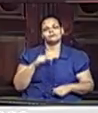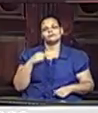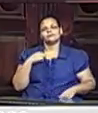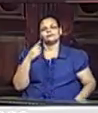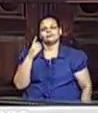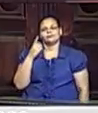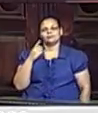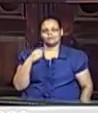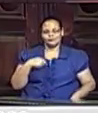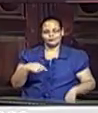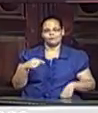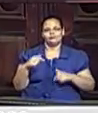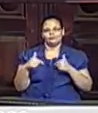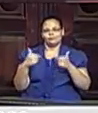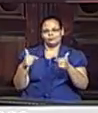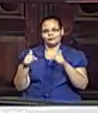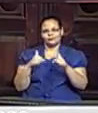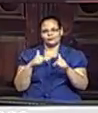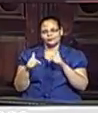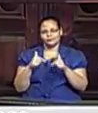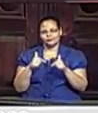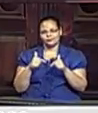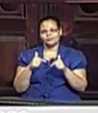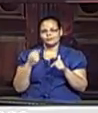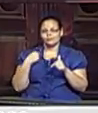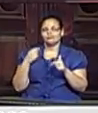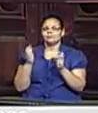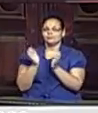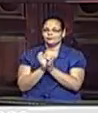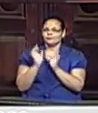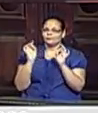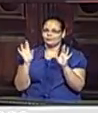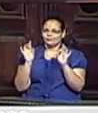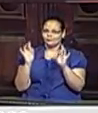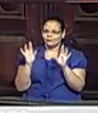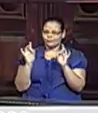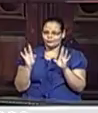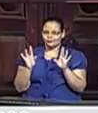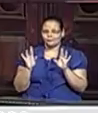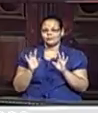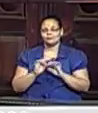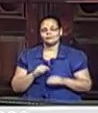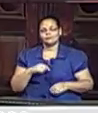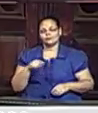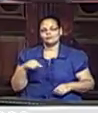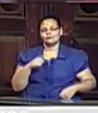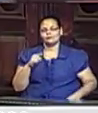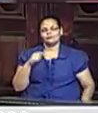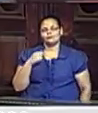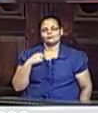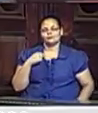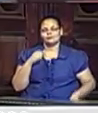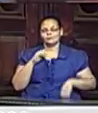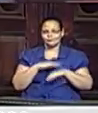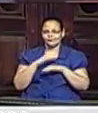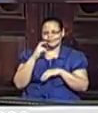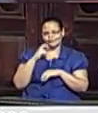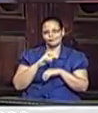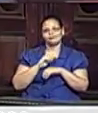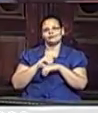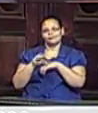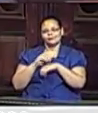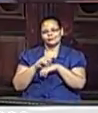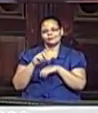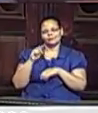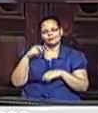final dos trabalhos eu o substitua na comissão especial. Vamos sentir a falta do deputado André Siciliano, mas é um encaminhamento inteligente do deputado